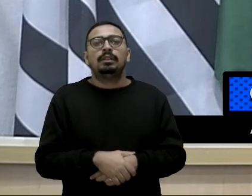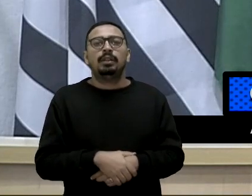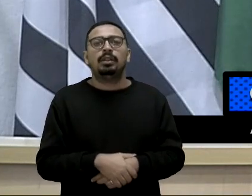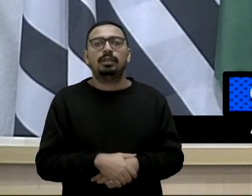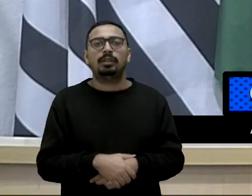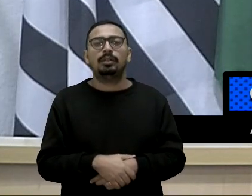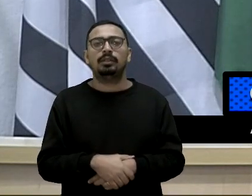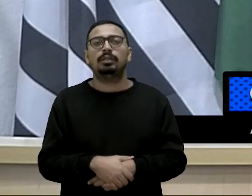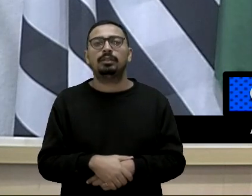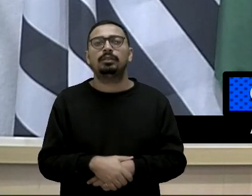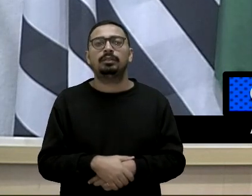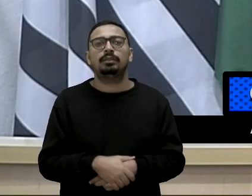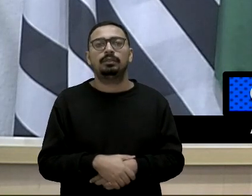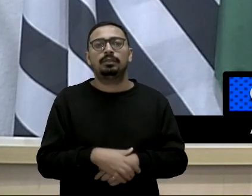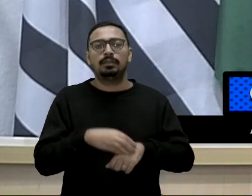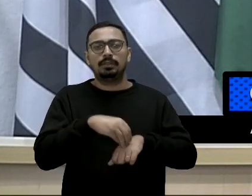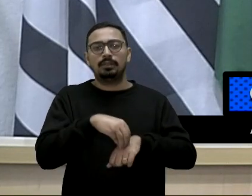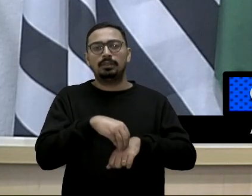para